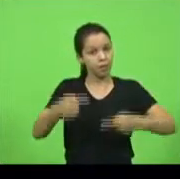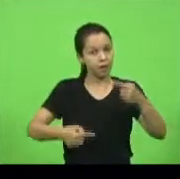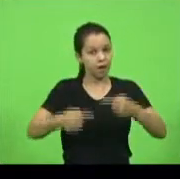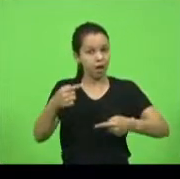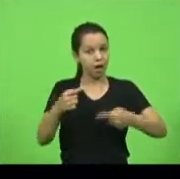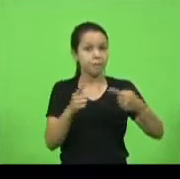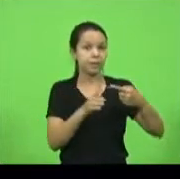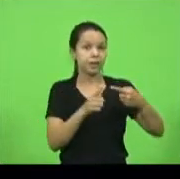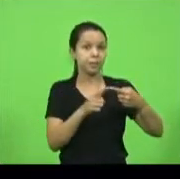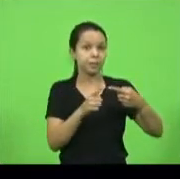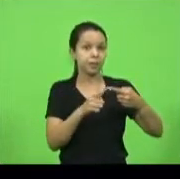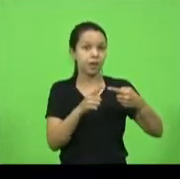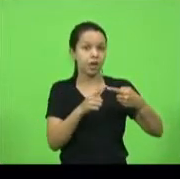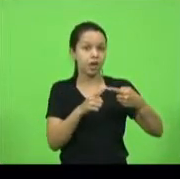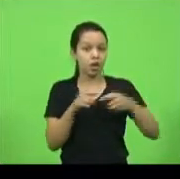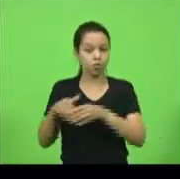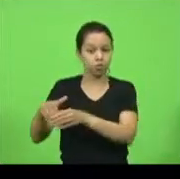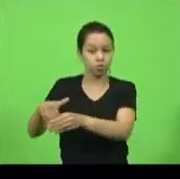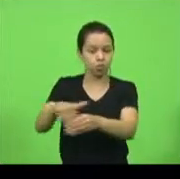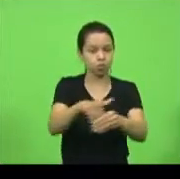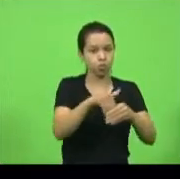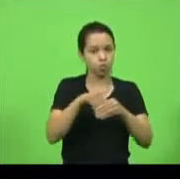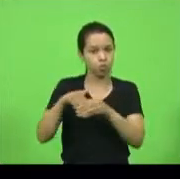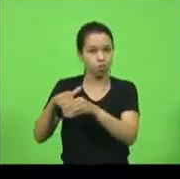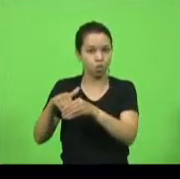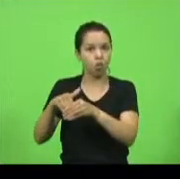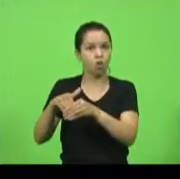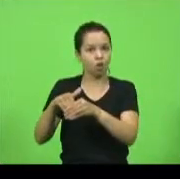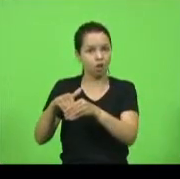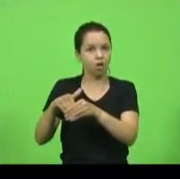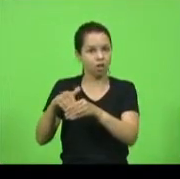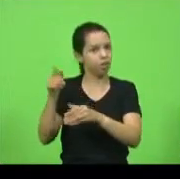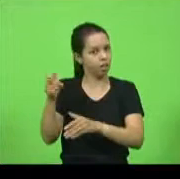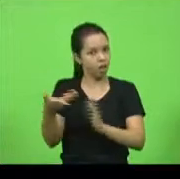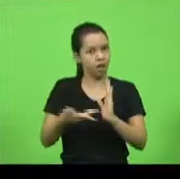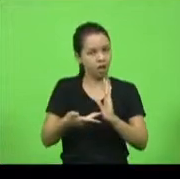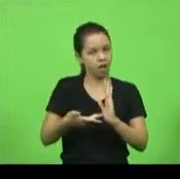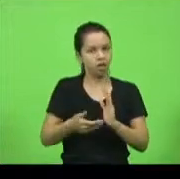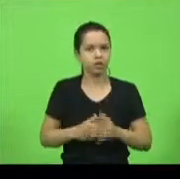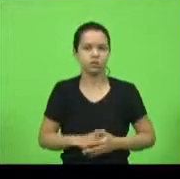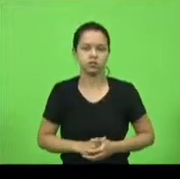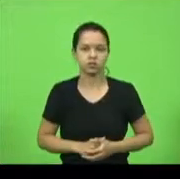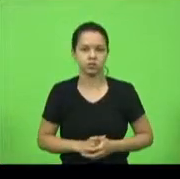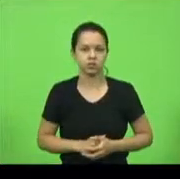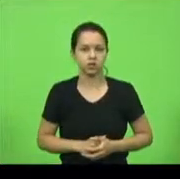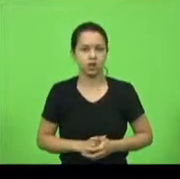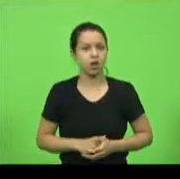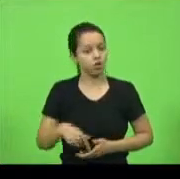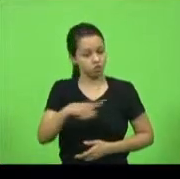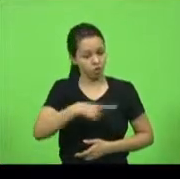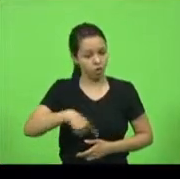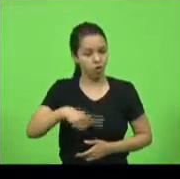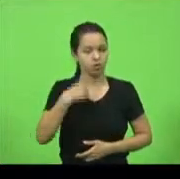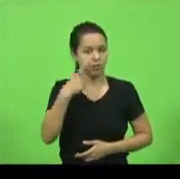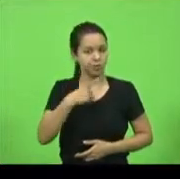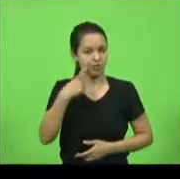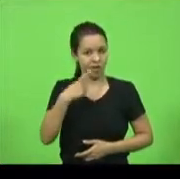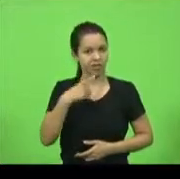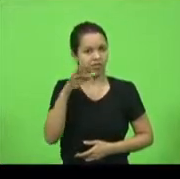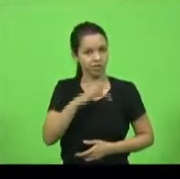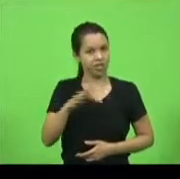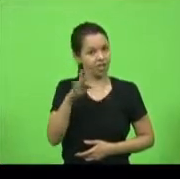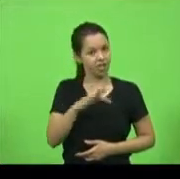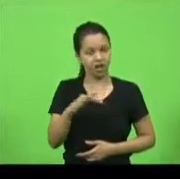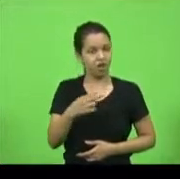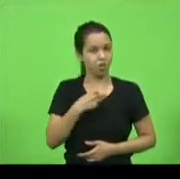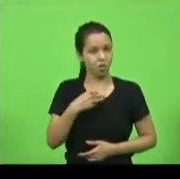a ampla votação da Câmara Federal. Nós, deputados estaduais, não podemos também desqualificar o